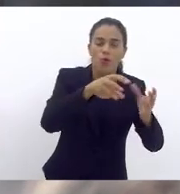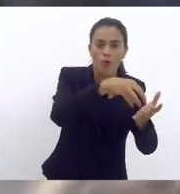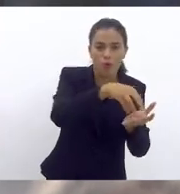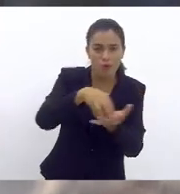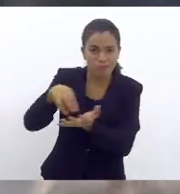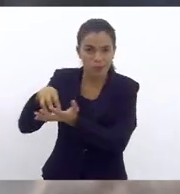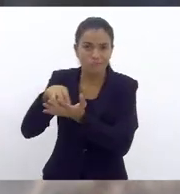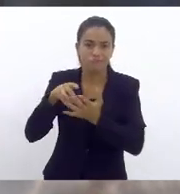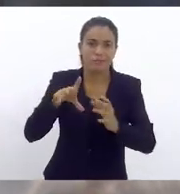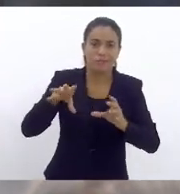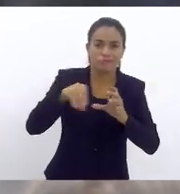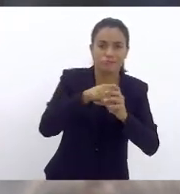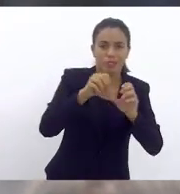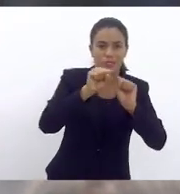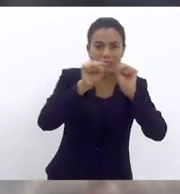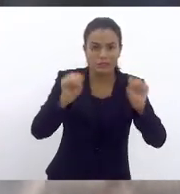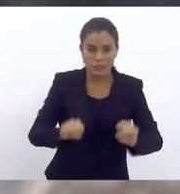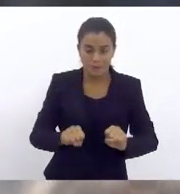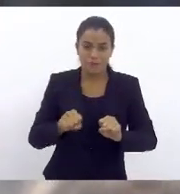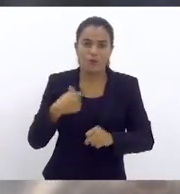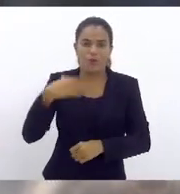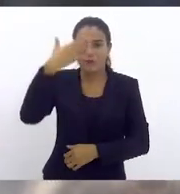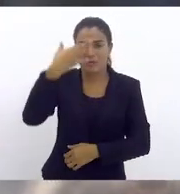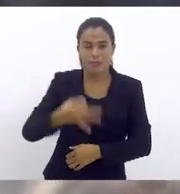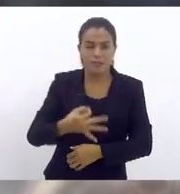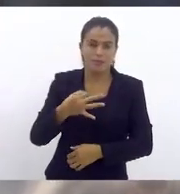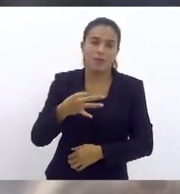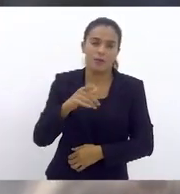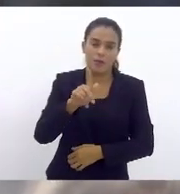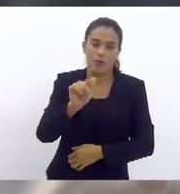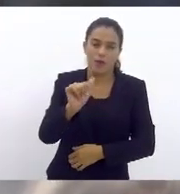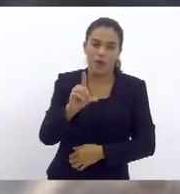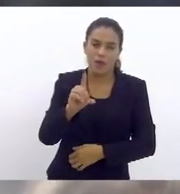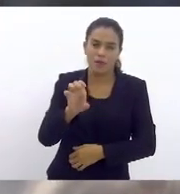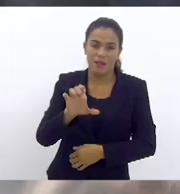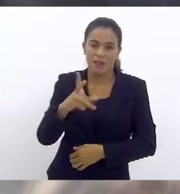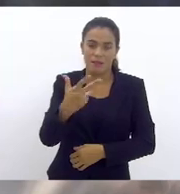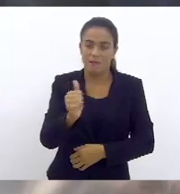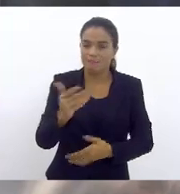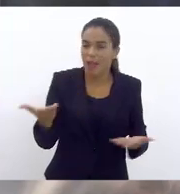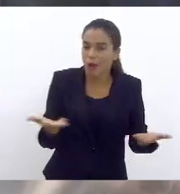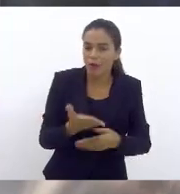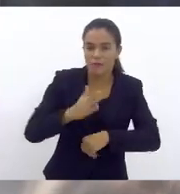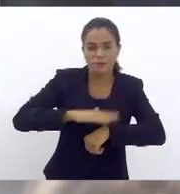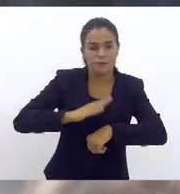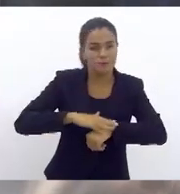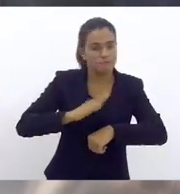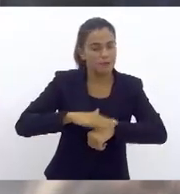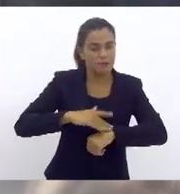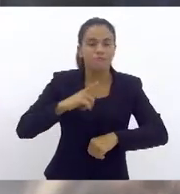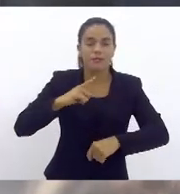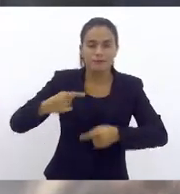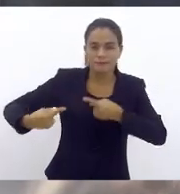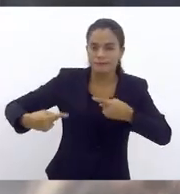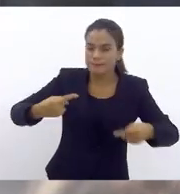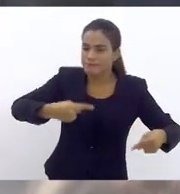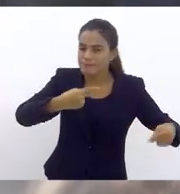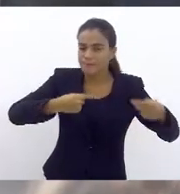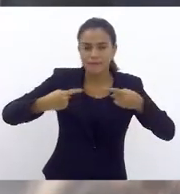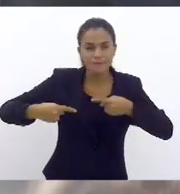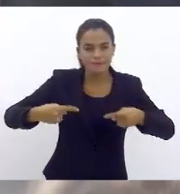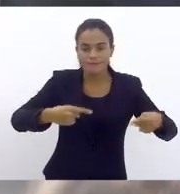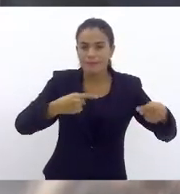Industrial que eu tenho certeza que o caso dele tá nesse momento se debruçando sobre isso e há uma discussão se isso deve ser uma